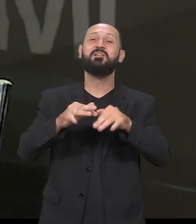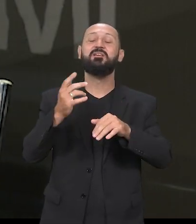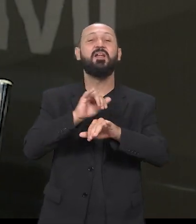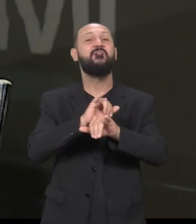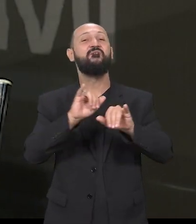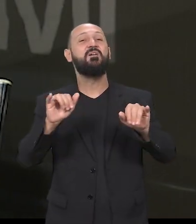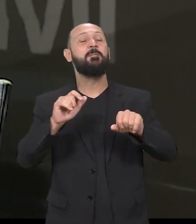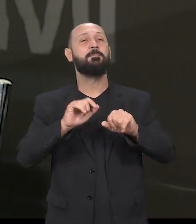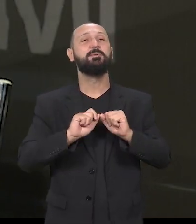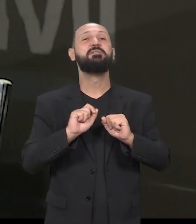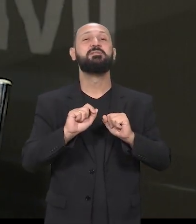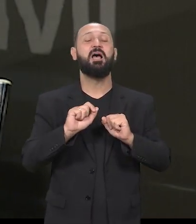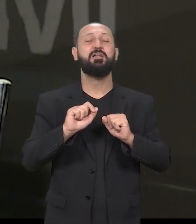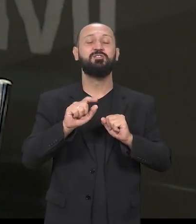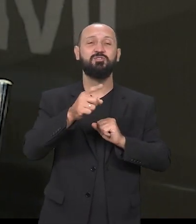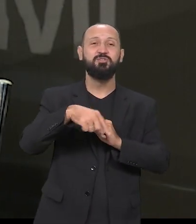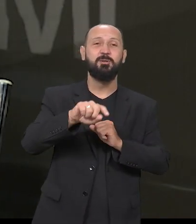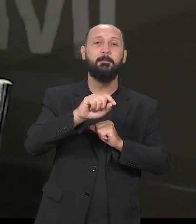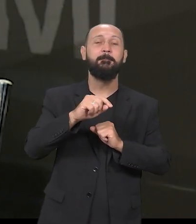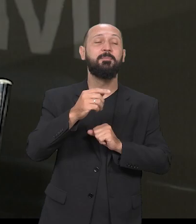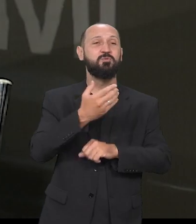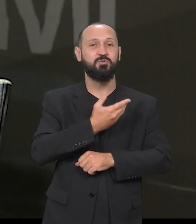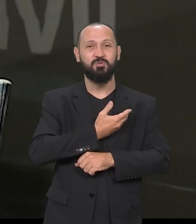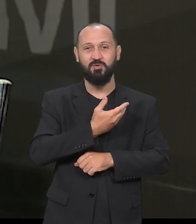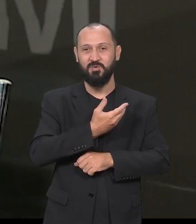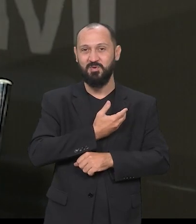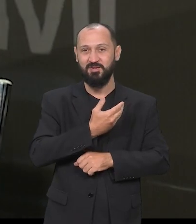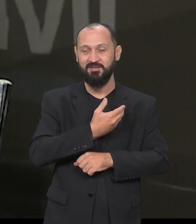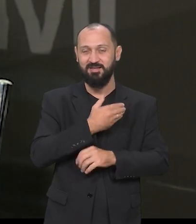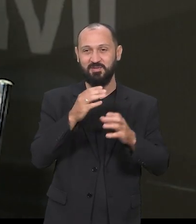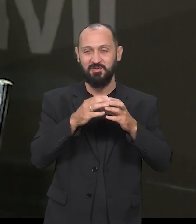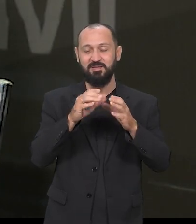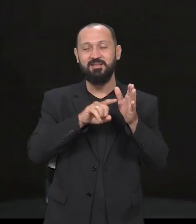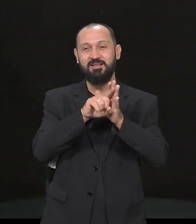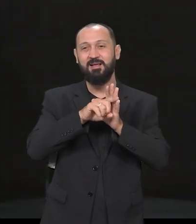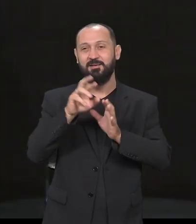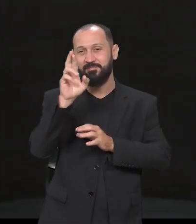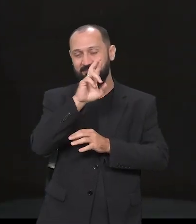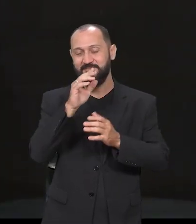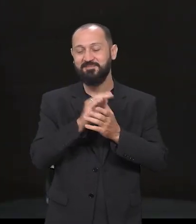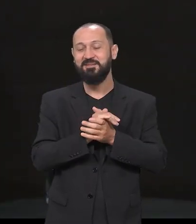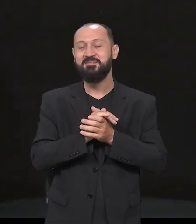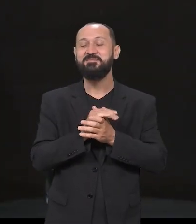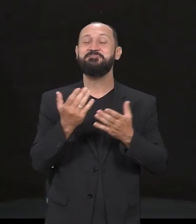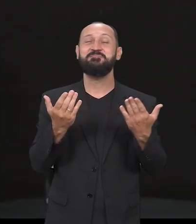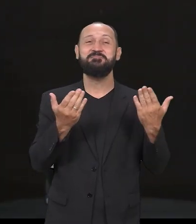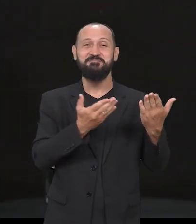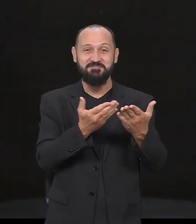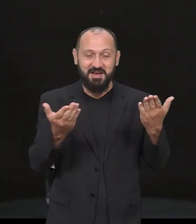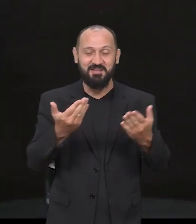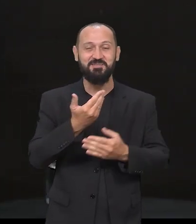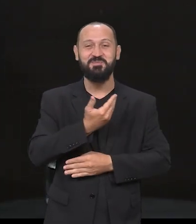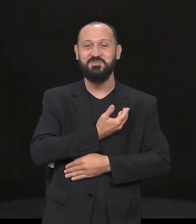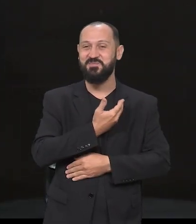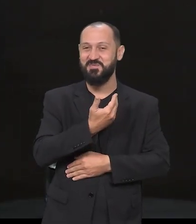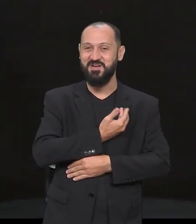eu queria que você deixasse uma mensagem para os seus colegas da perícia. Para os meus